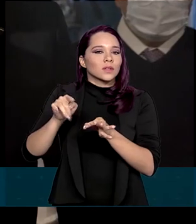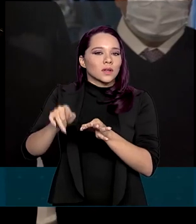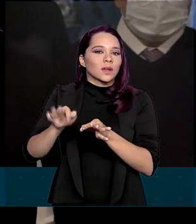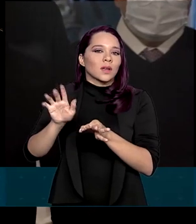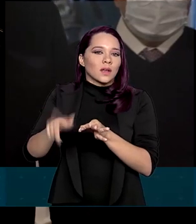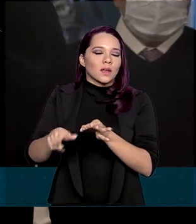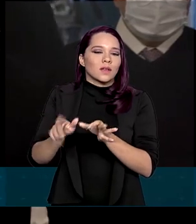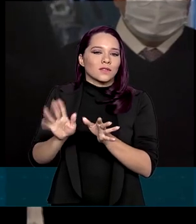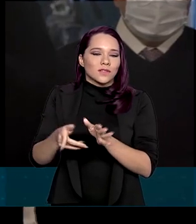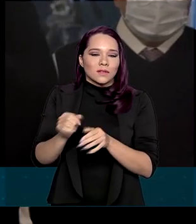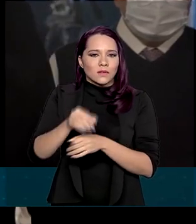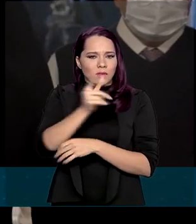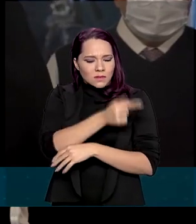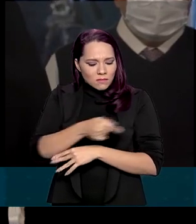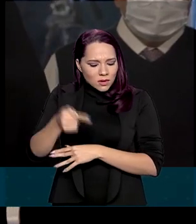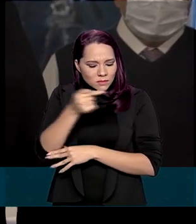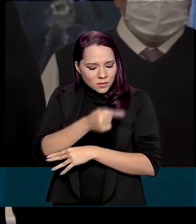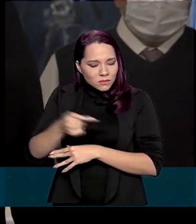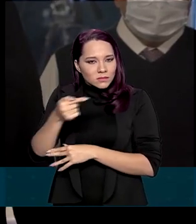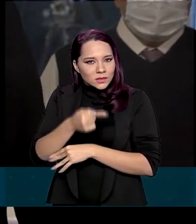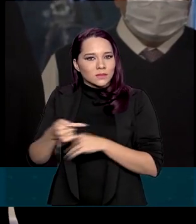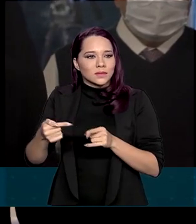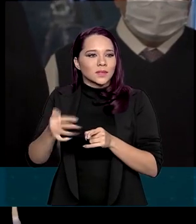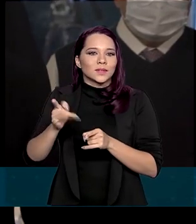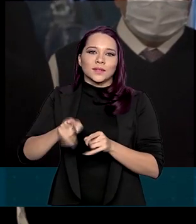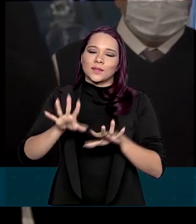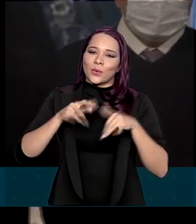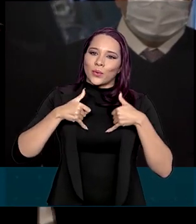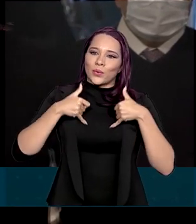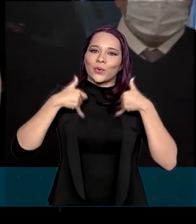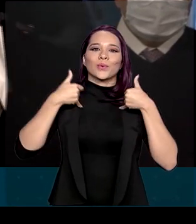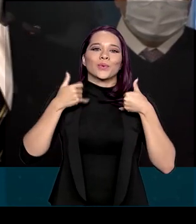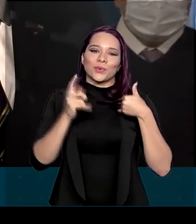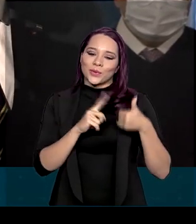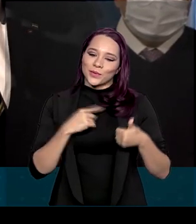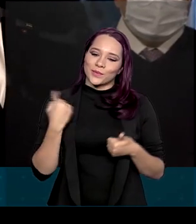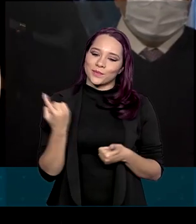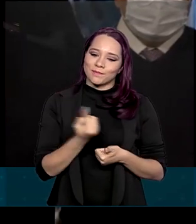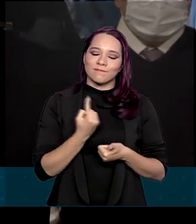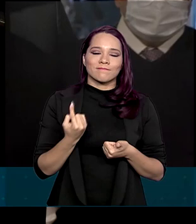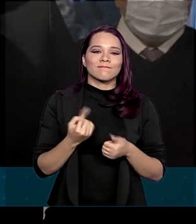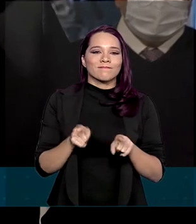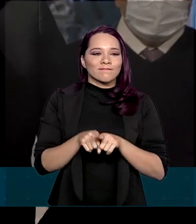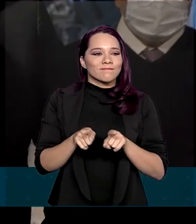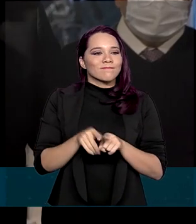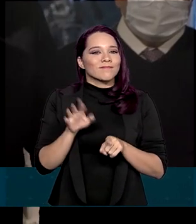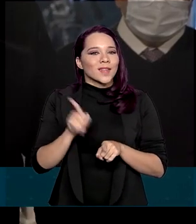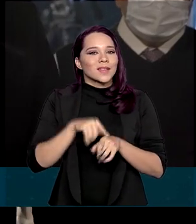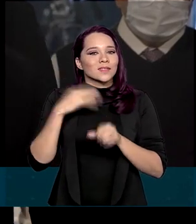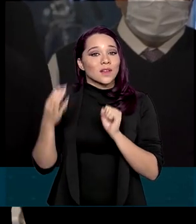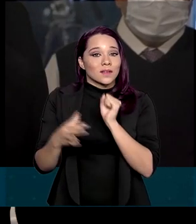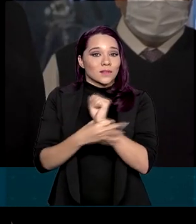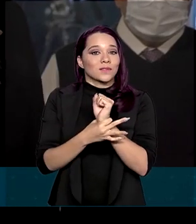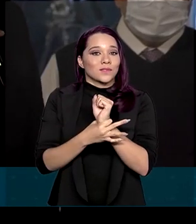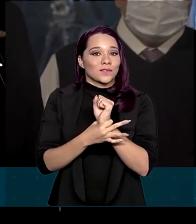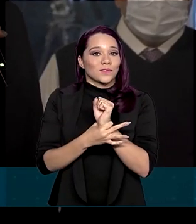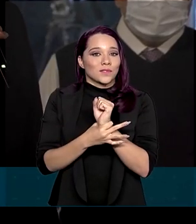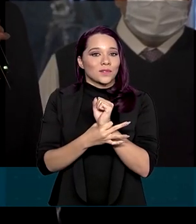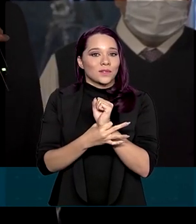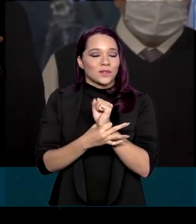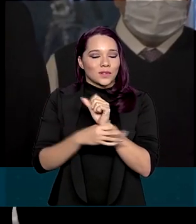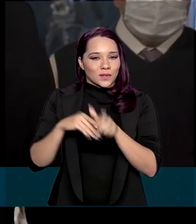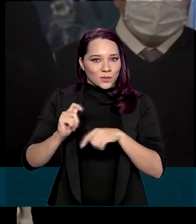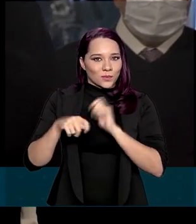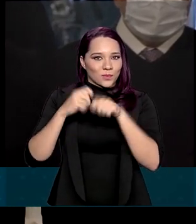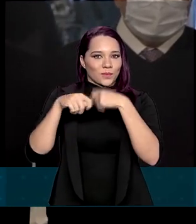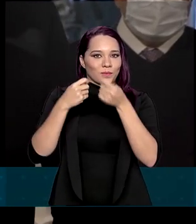que semanalmente. Isso é motivo de orgulho para nós e motivo de garantia na nossa